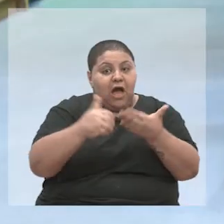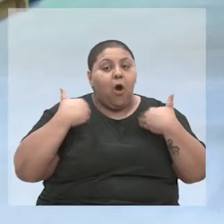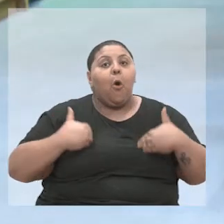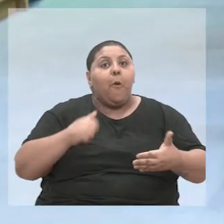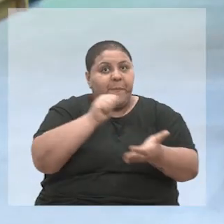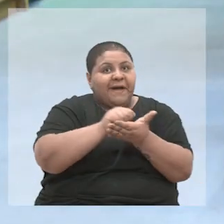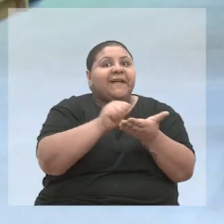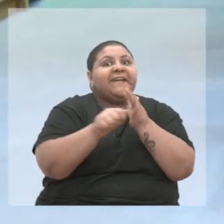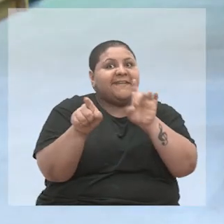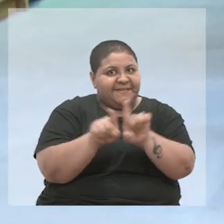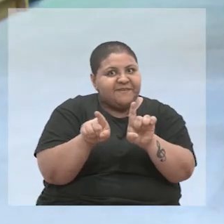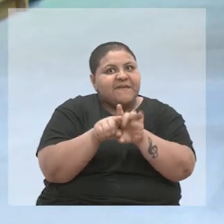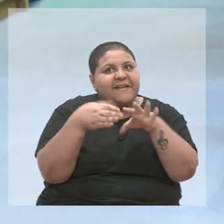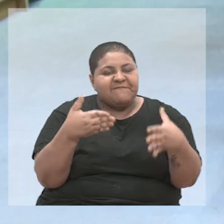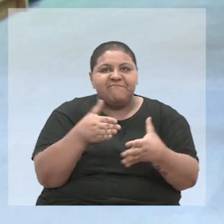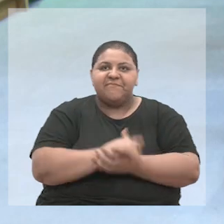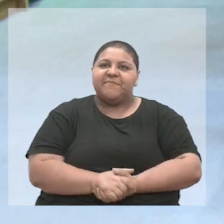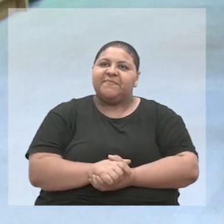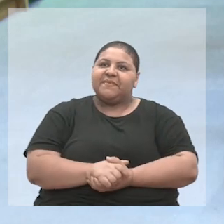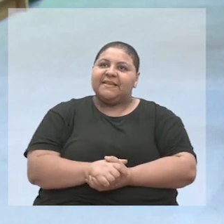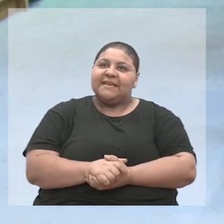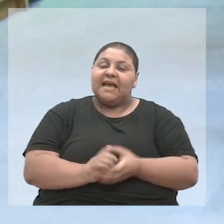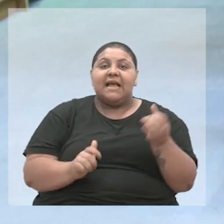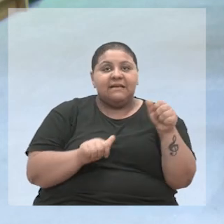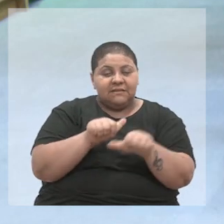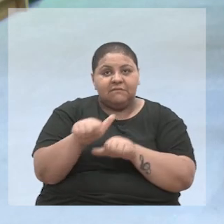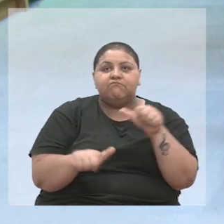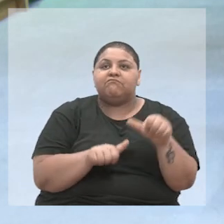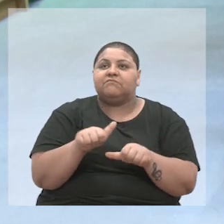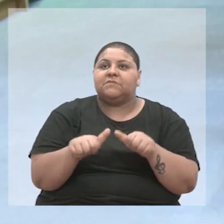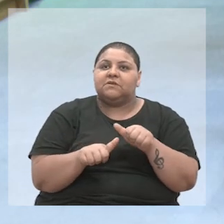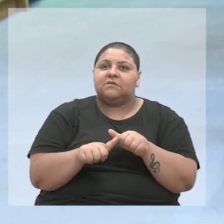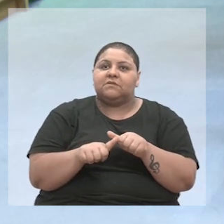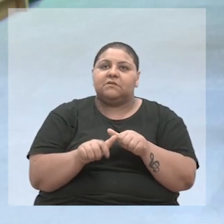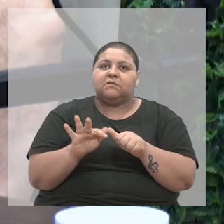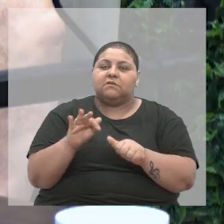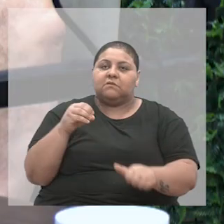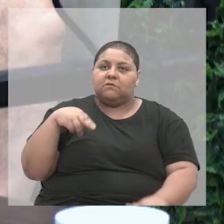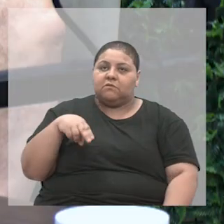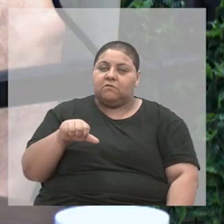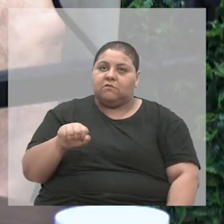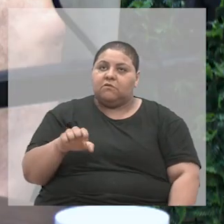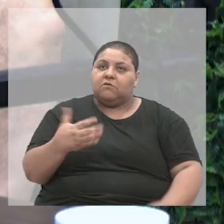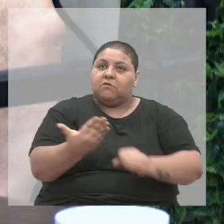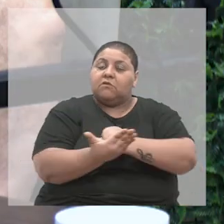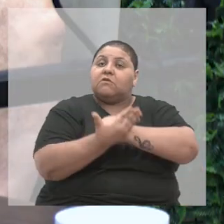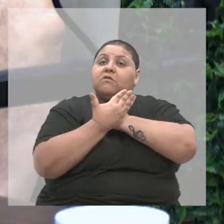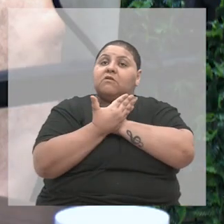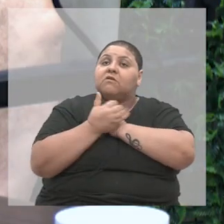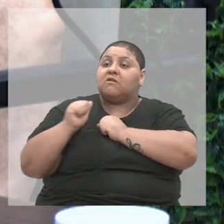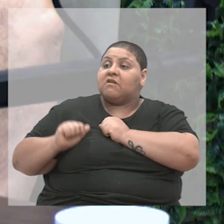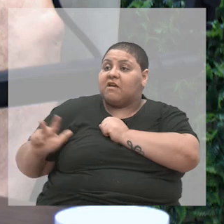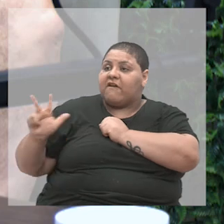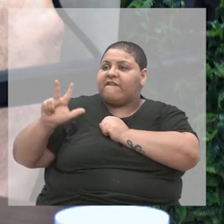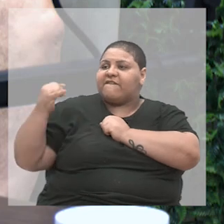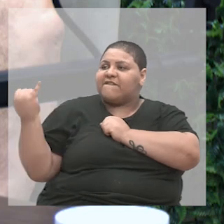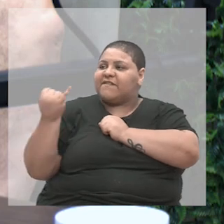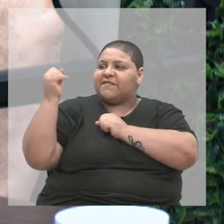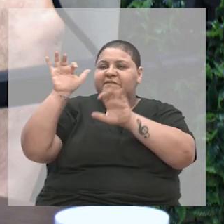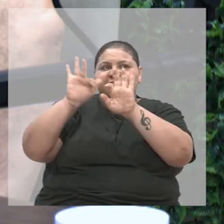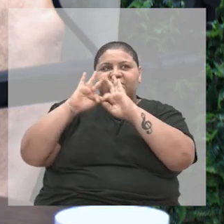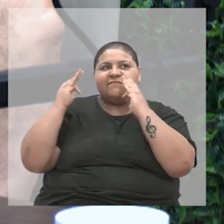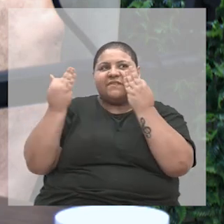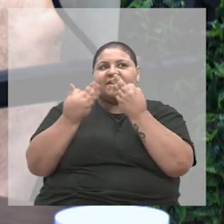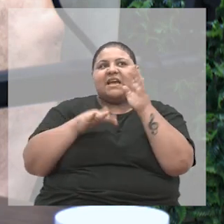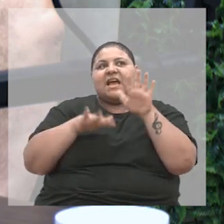Exato. E essa mudança aí, além do Fonseca me ajudar, fez eu ver o valor que é a importância